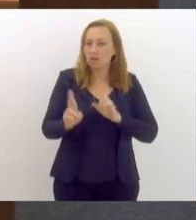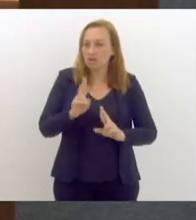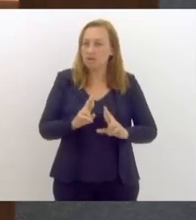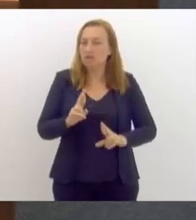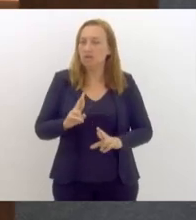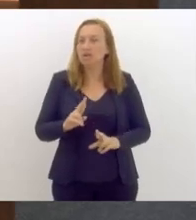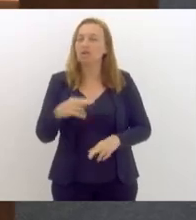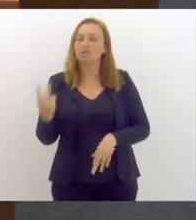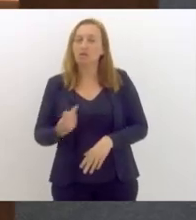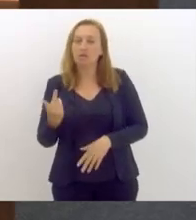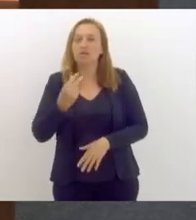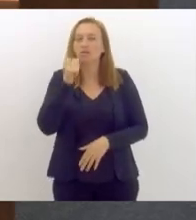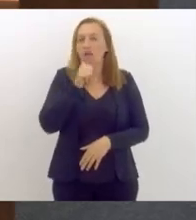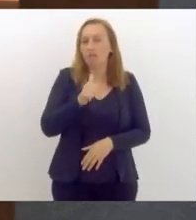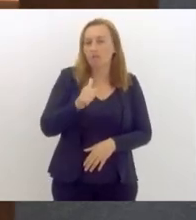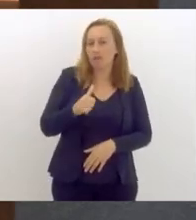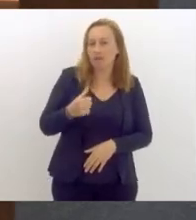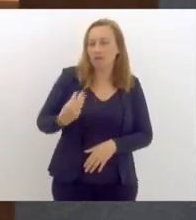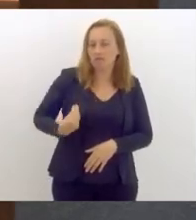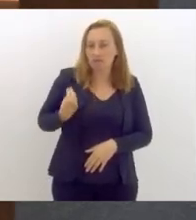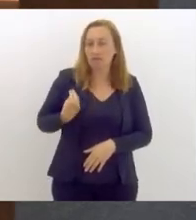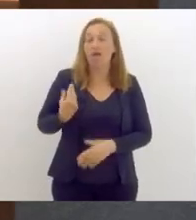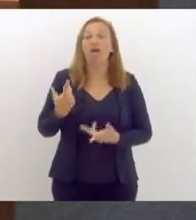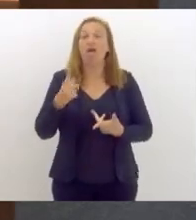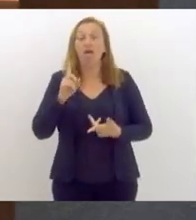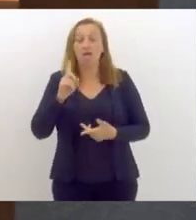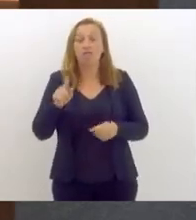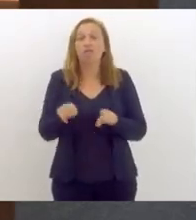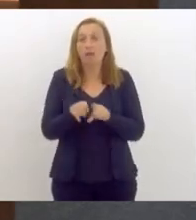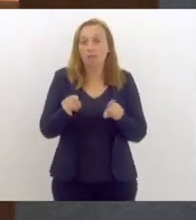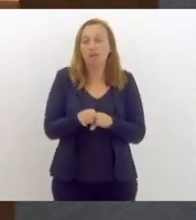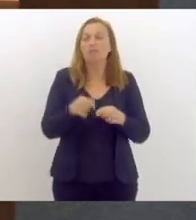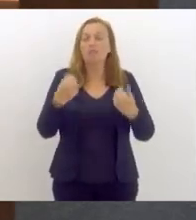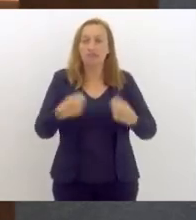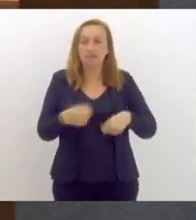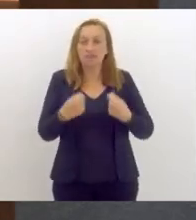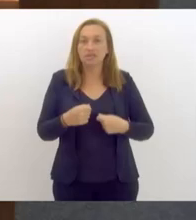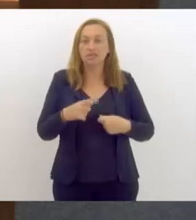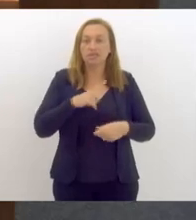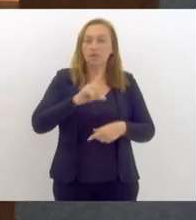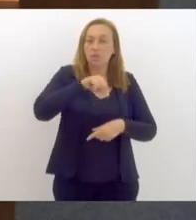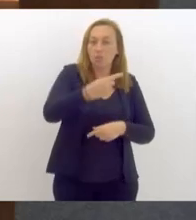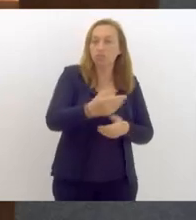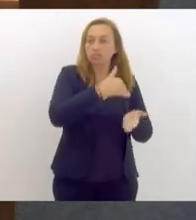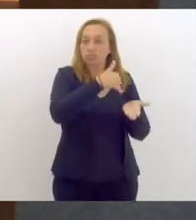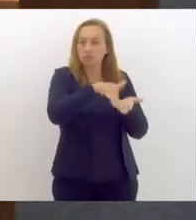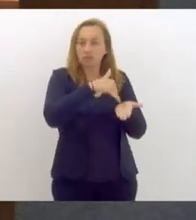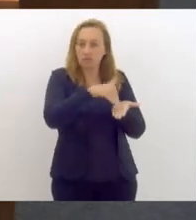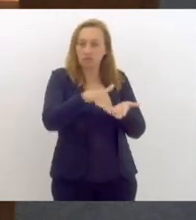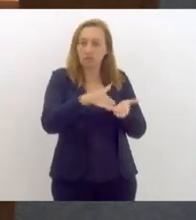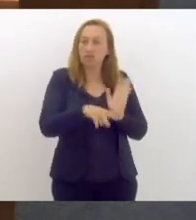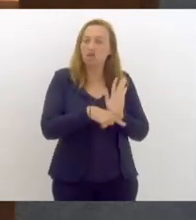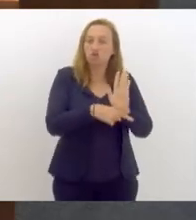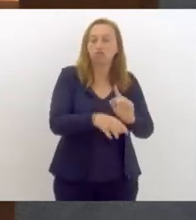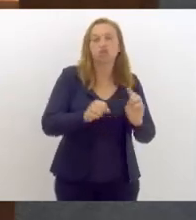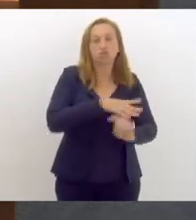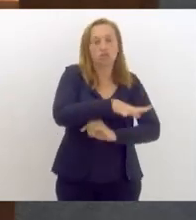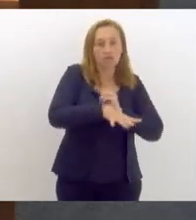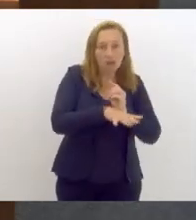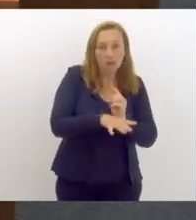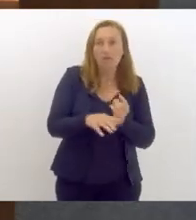das vidas das mulheres precisam passar também por outras secretarias como as Secretaria de Assistência Social